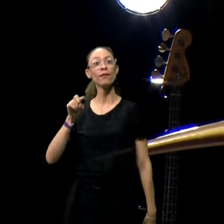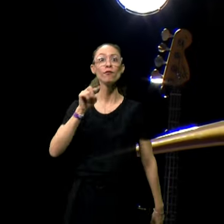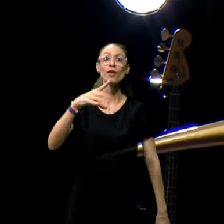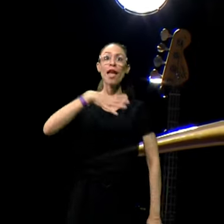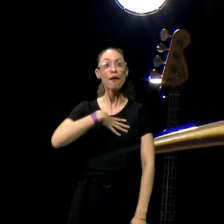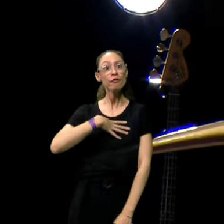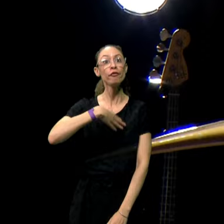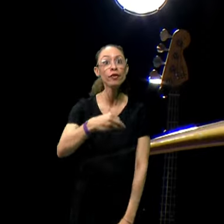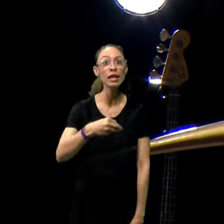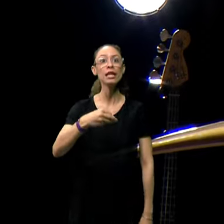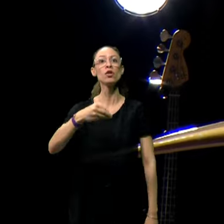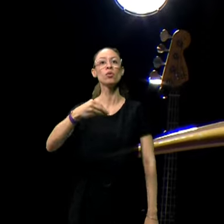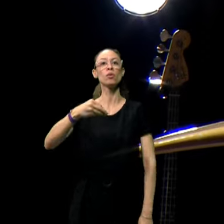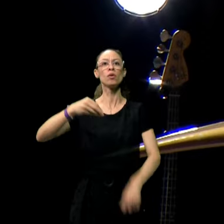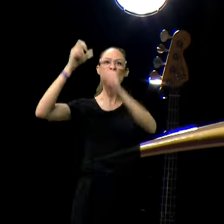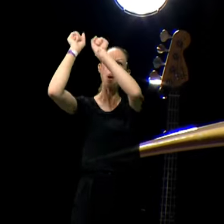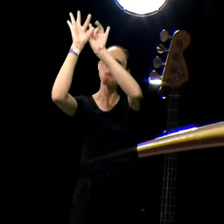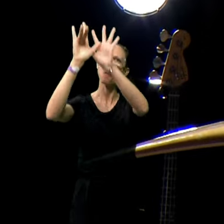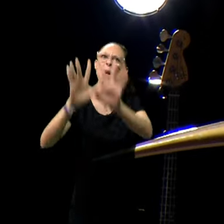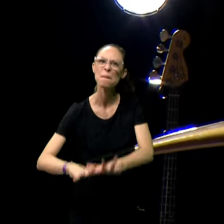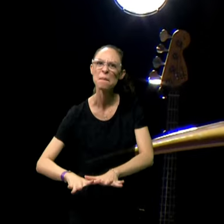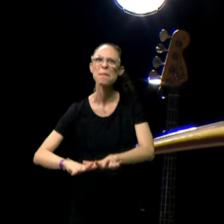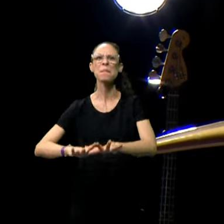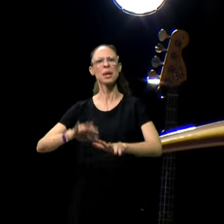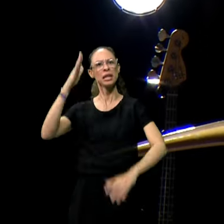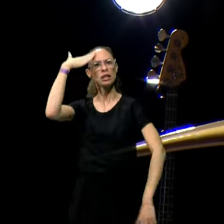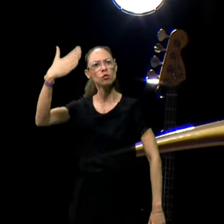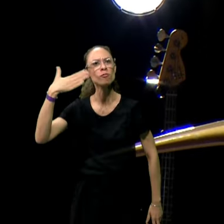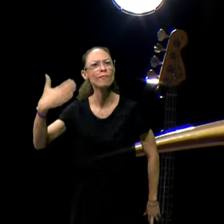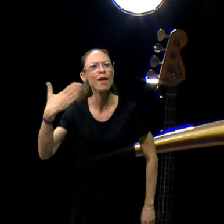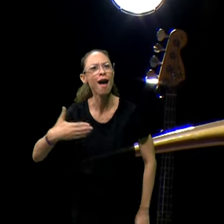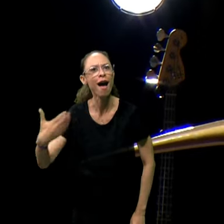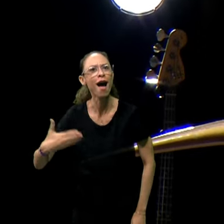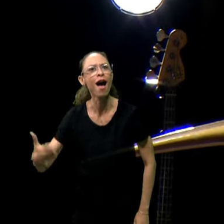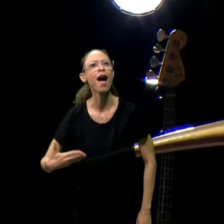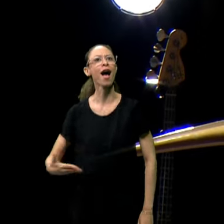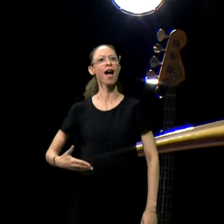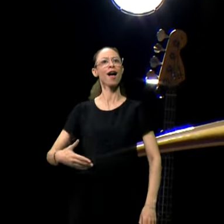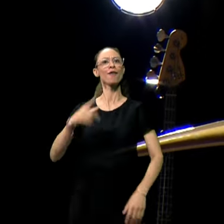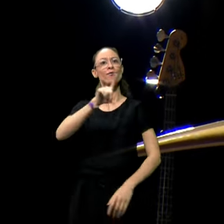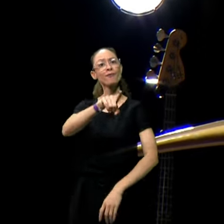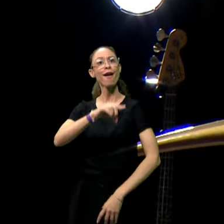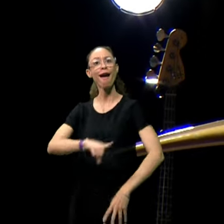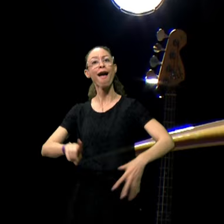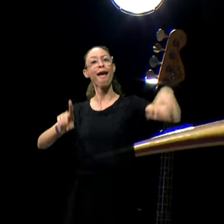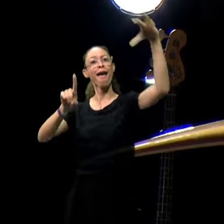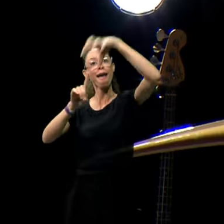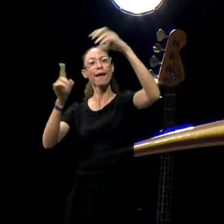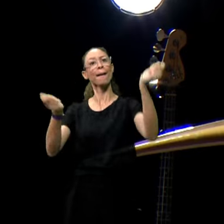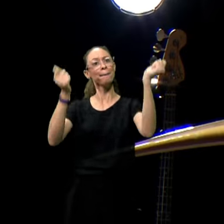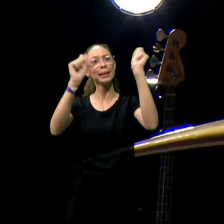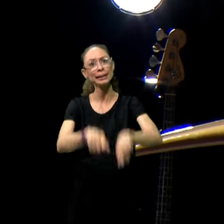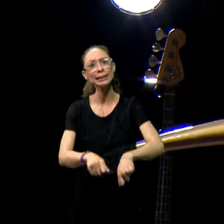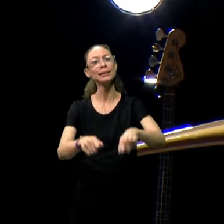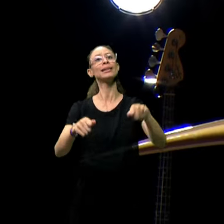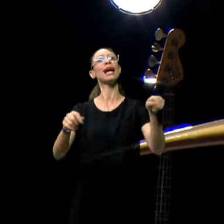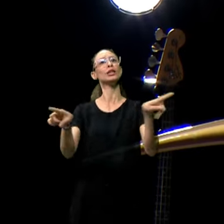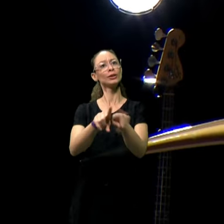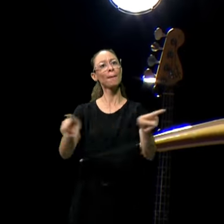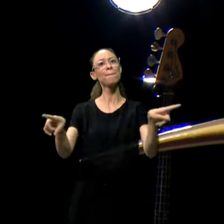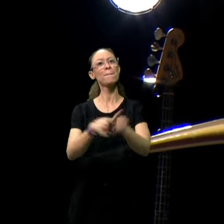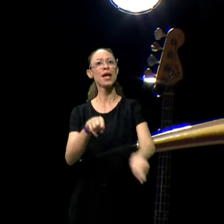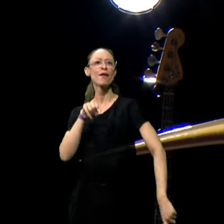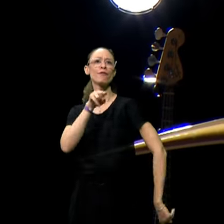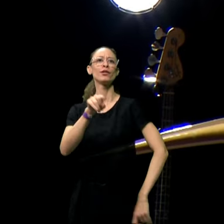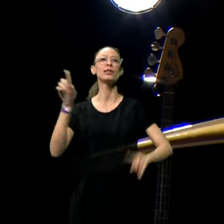que não receba o galardão da realeza, o dote da nobreza, as vestes da nobreza, a capacidade da nobreza. Você já tem